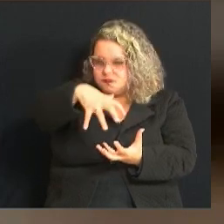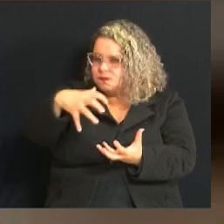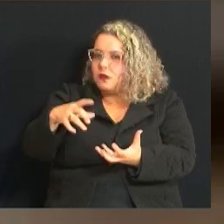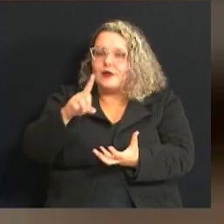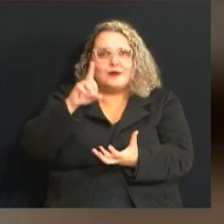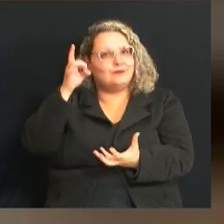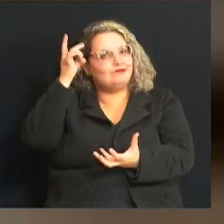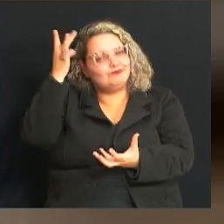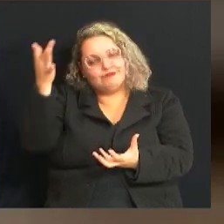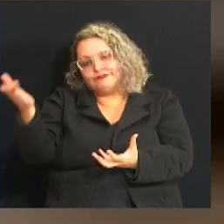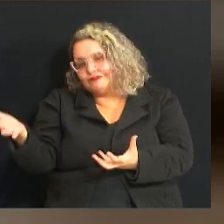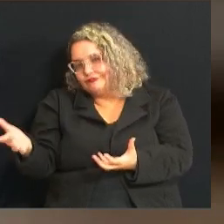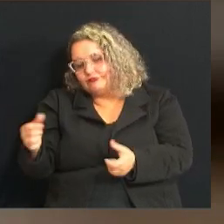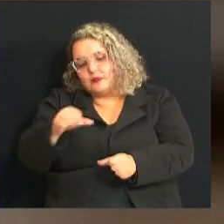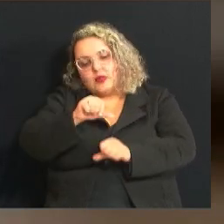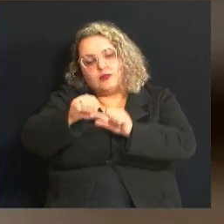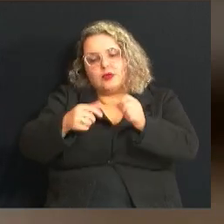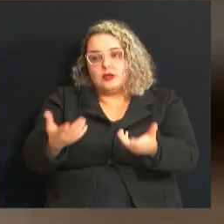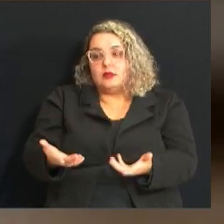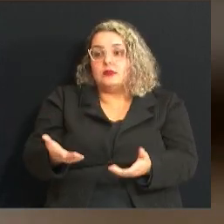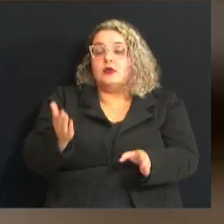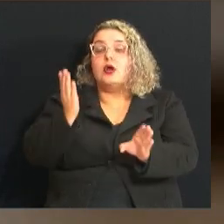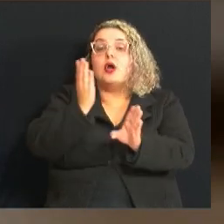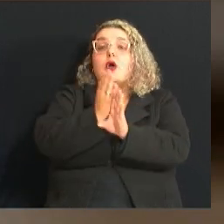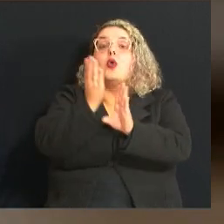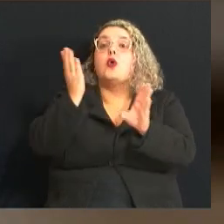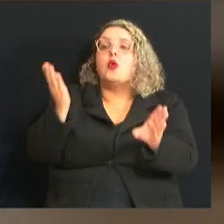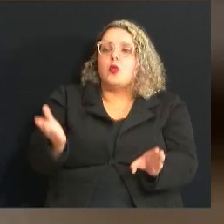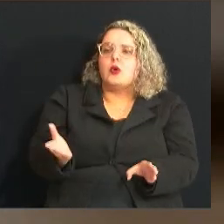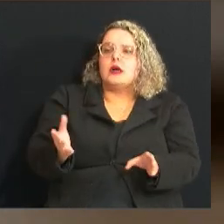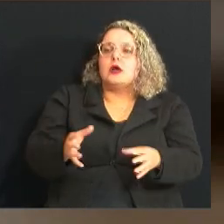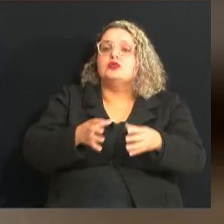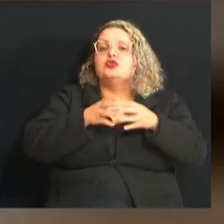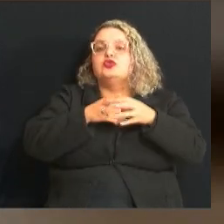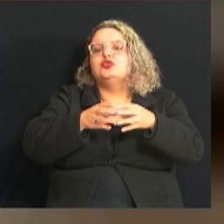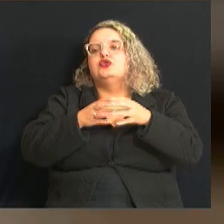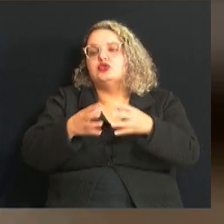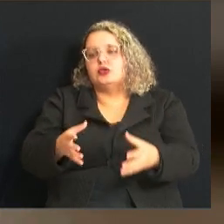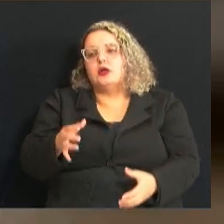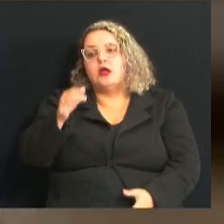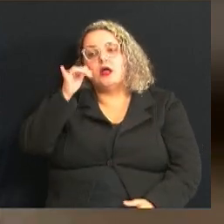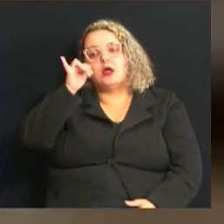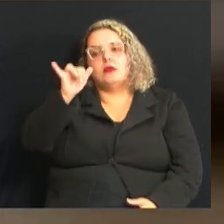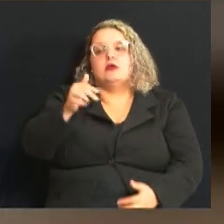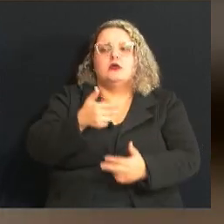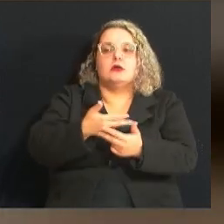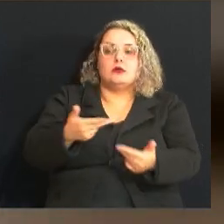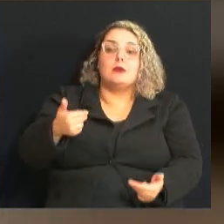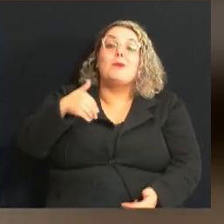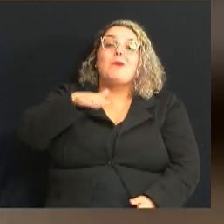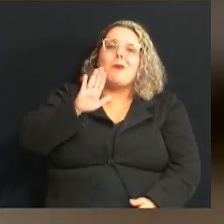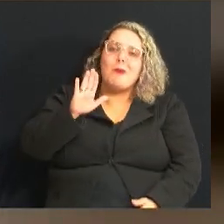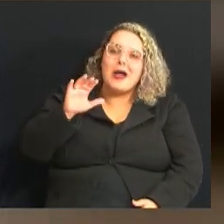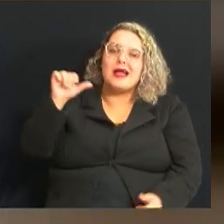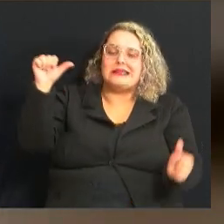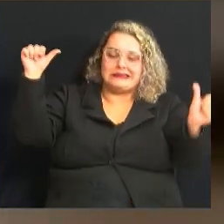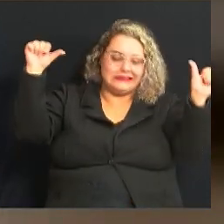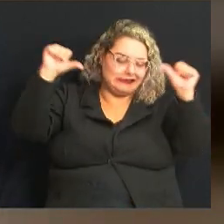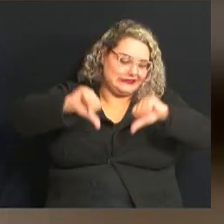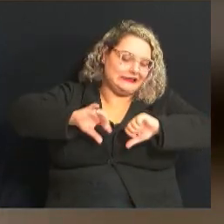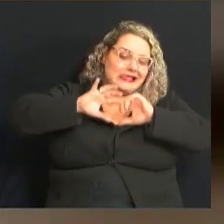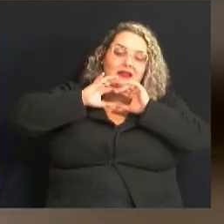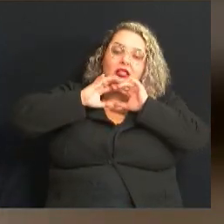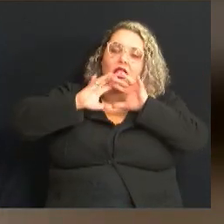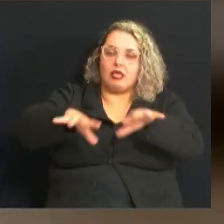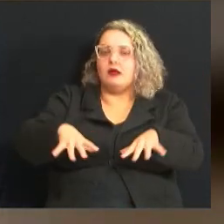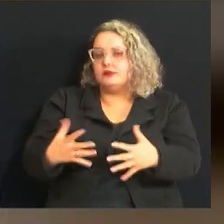o processo, nós vamos ter que encontrar fórmulas de convivência e evitar que a coisa fique ainda pior do que está e a gente não entregue